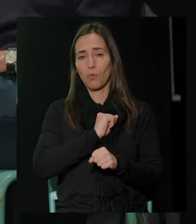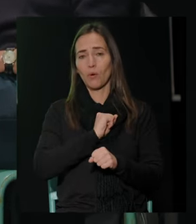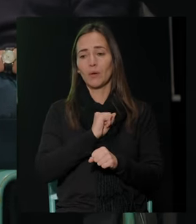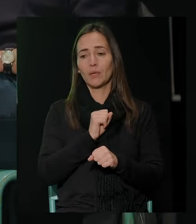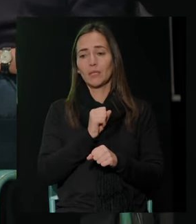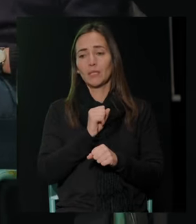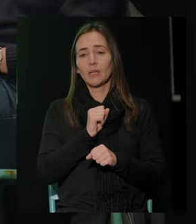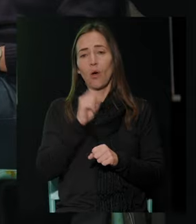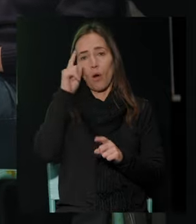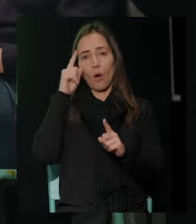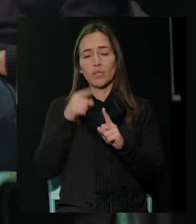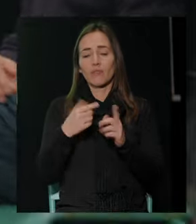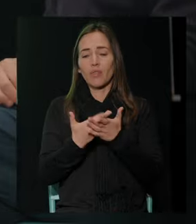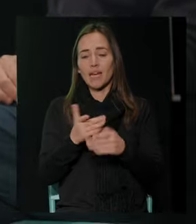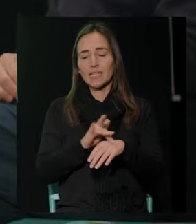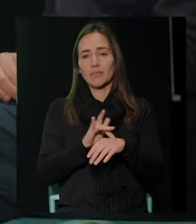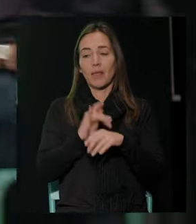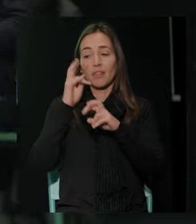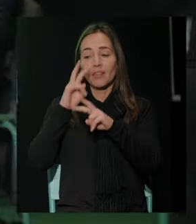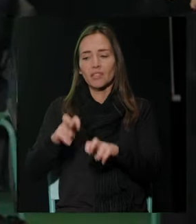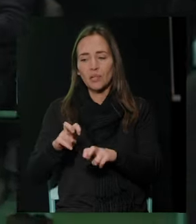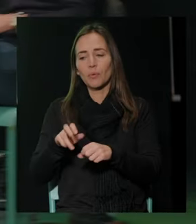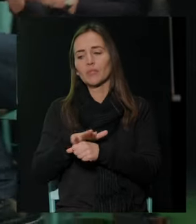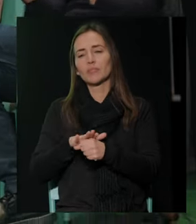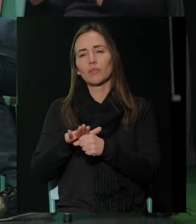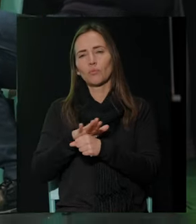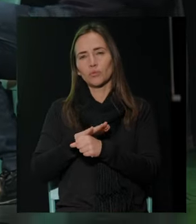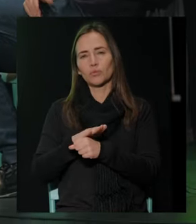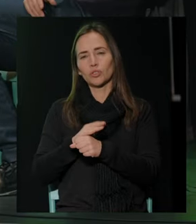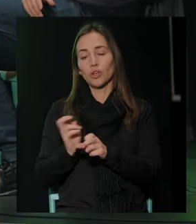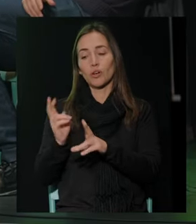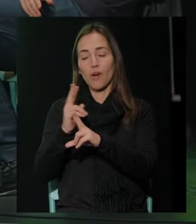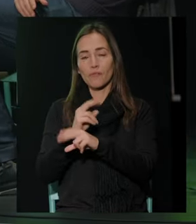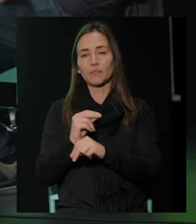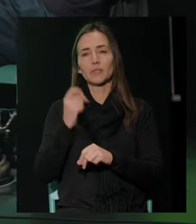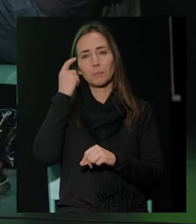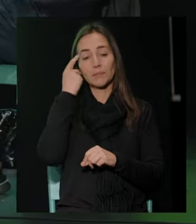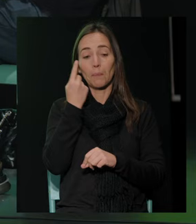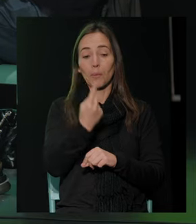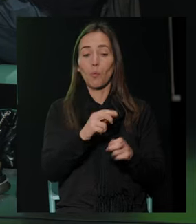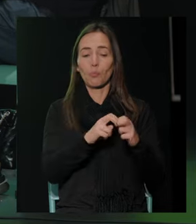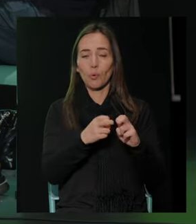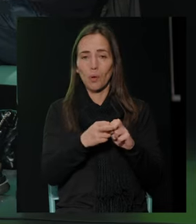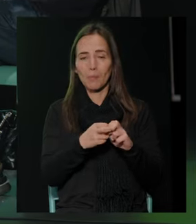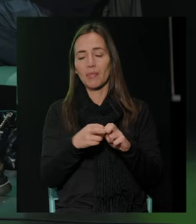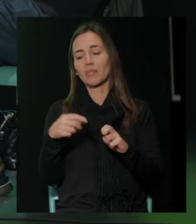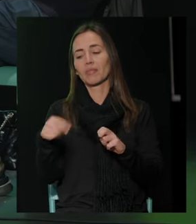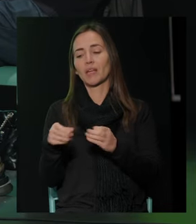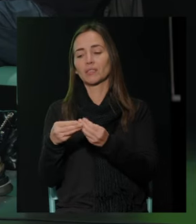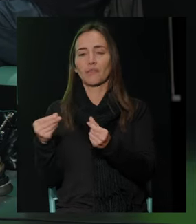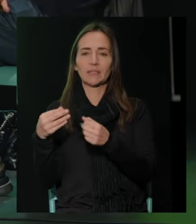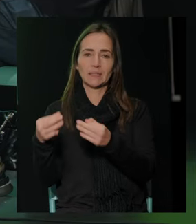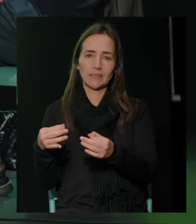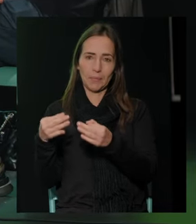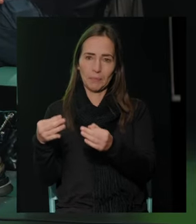tem sido muito no sentido de sensibilizar. Descobrir outras realidades. E descobrir outras realidades e pensar que para cada problema há também sempre uma solução.